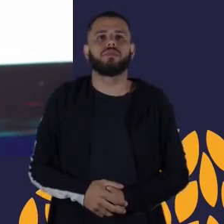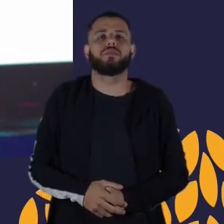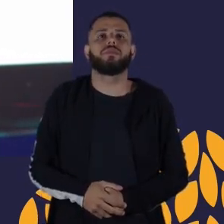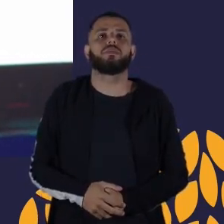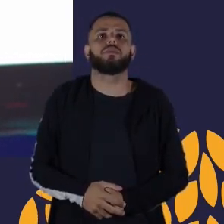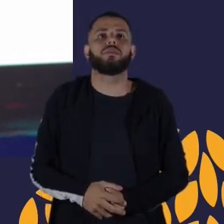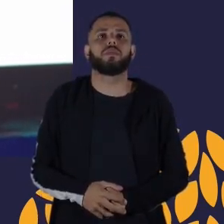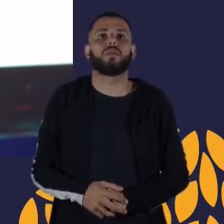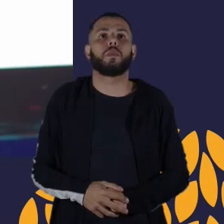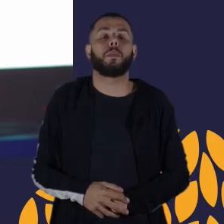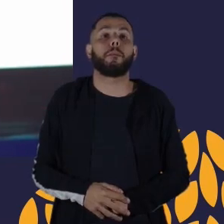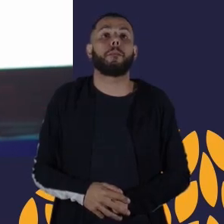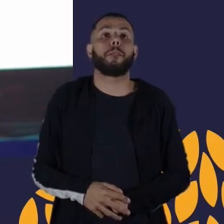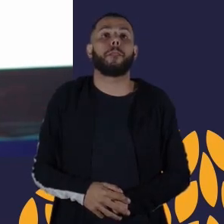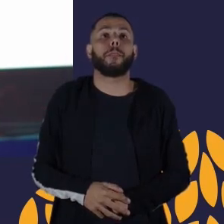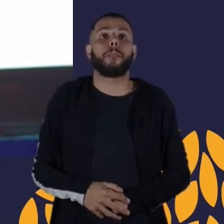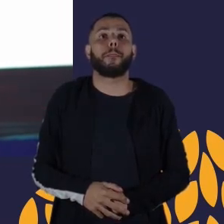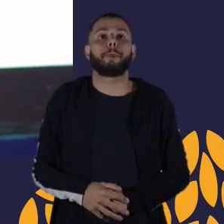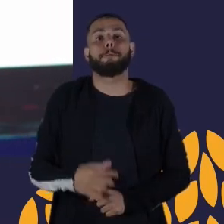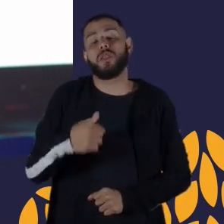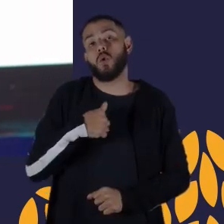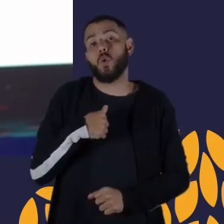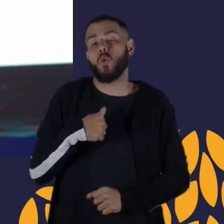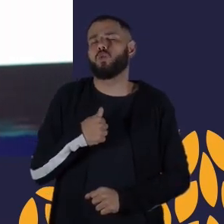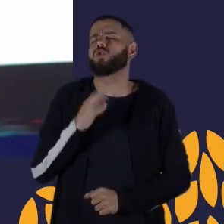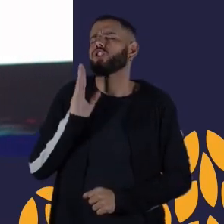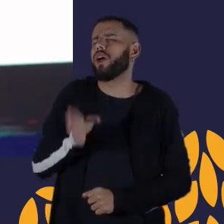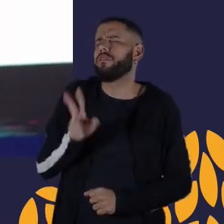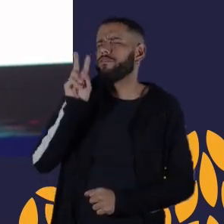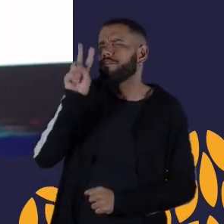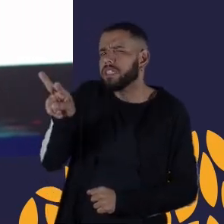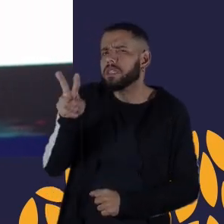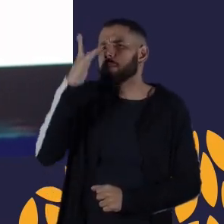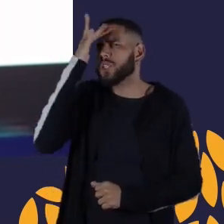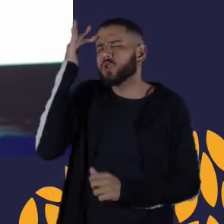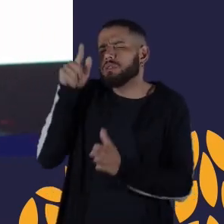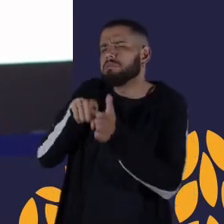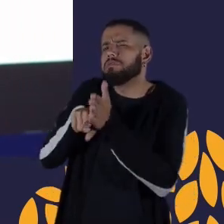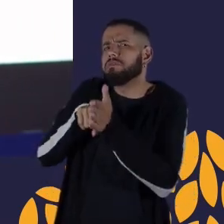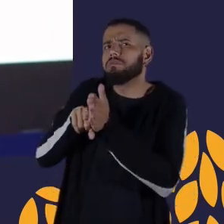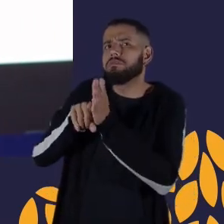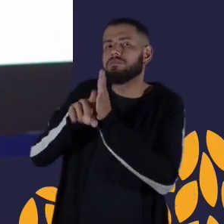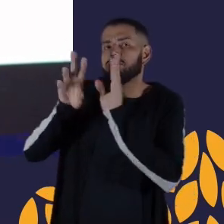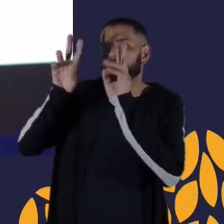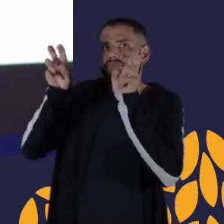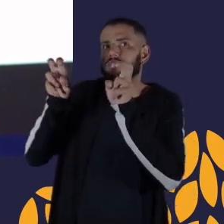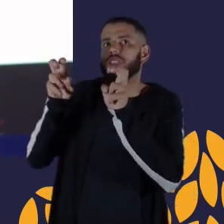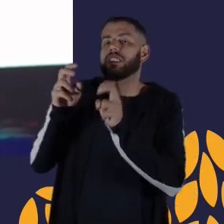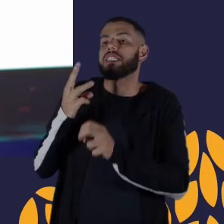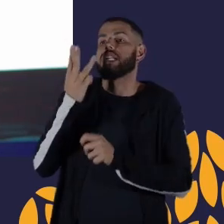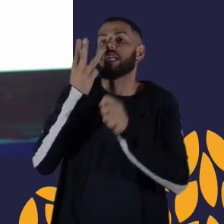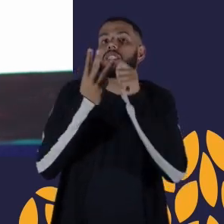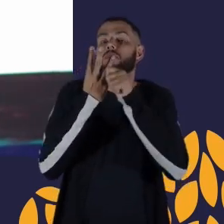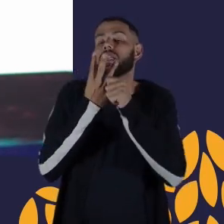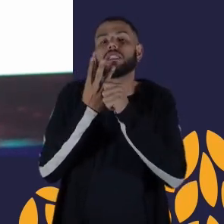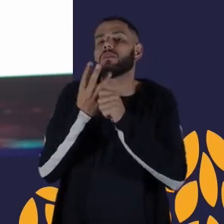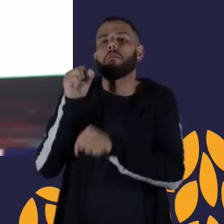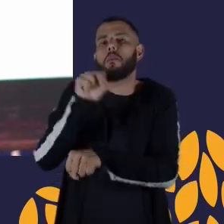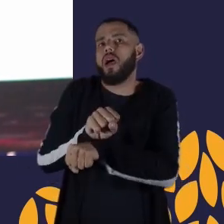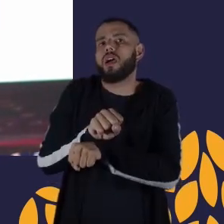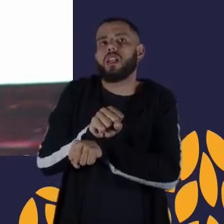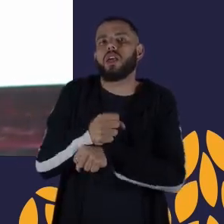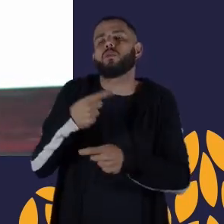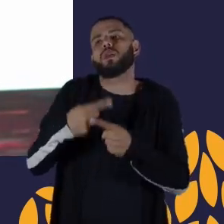Eu tenho ouvido muito expert que faz isso, cada 3 meses suspende, porque está usando doses que não